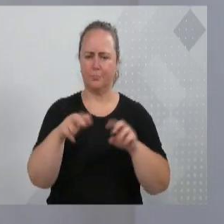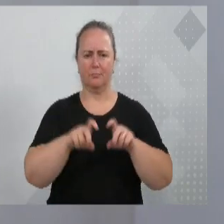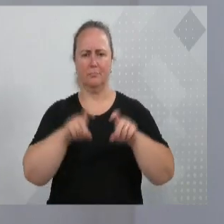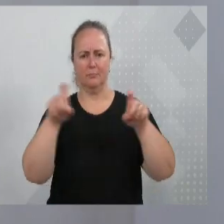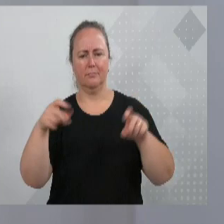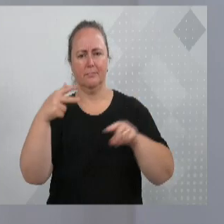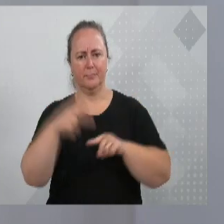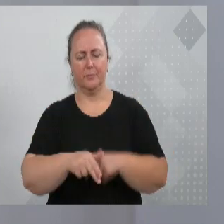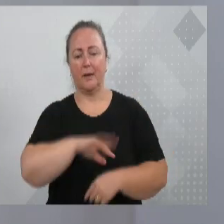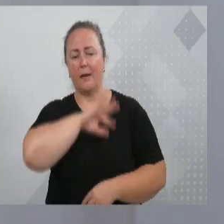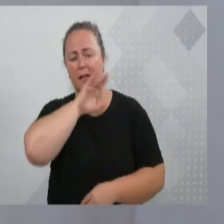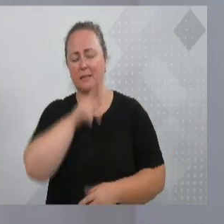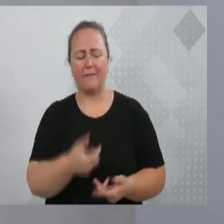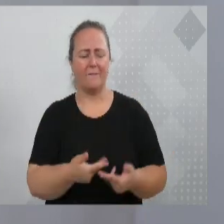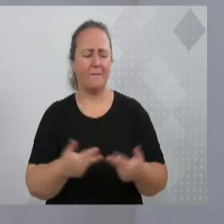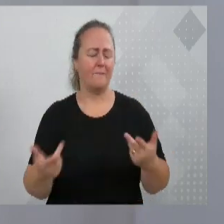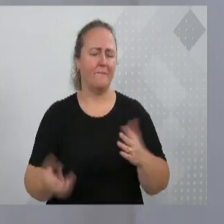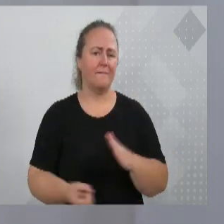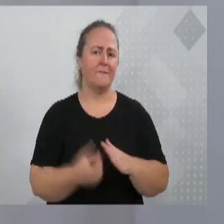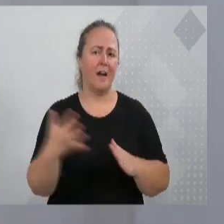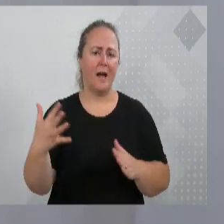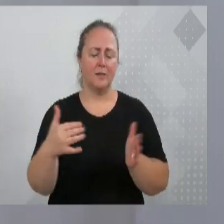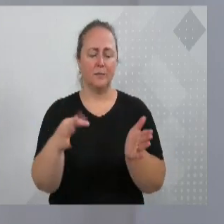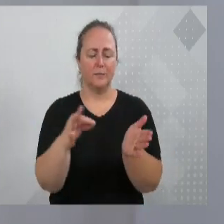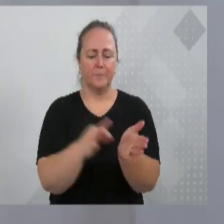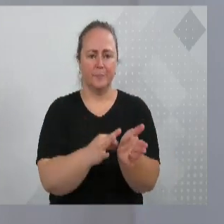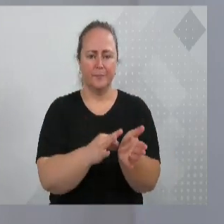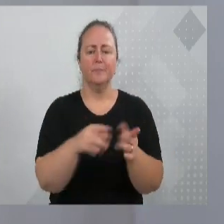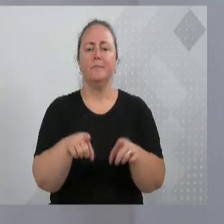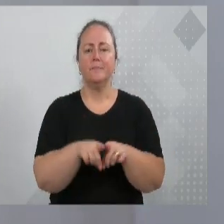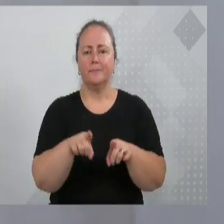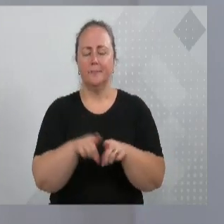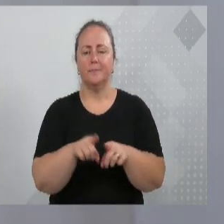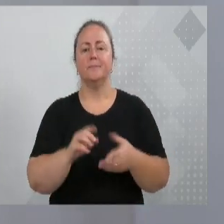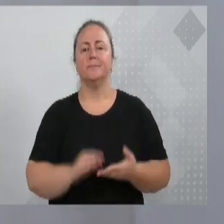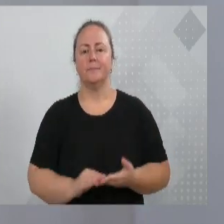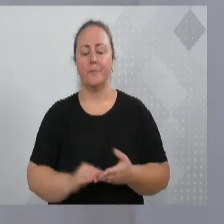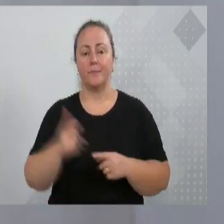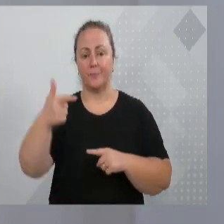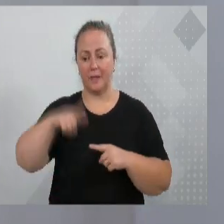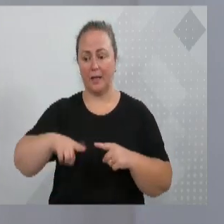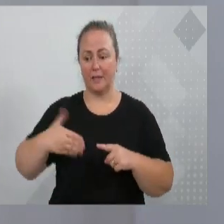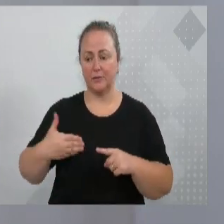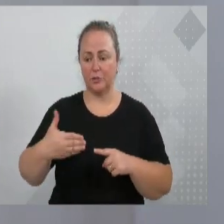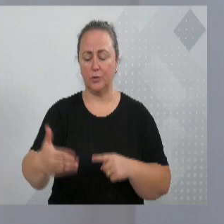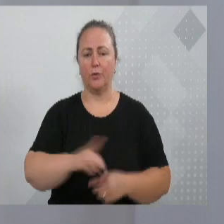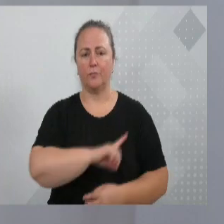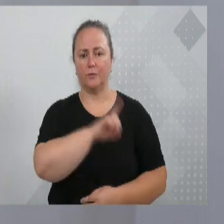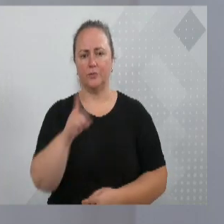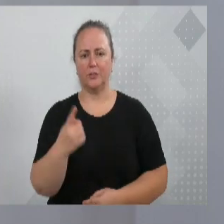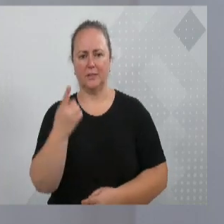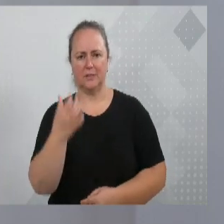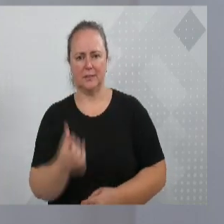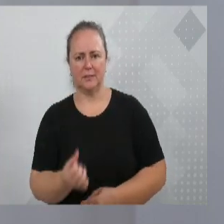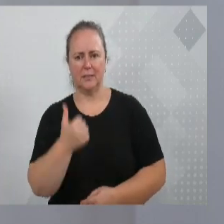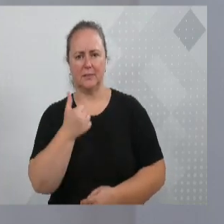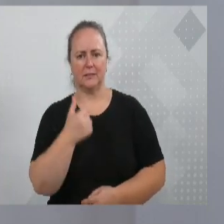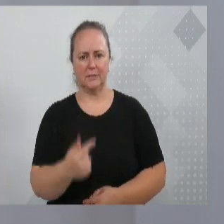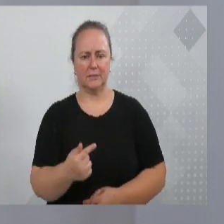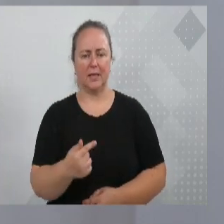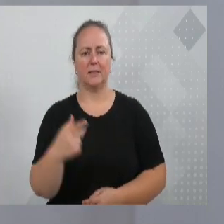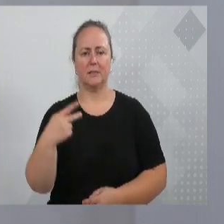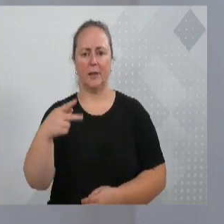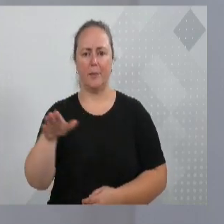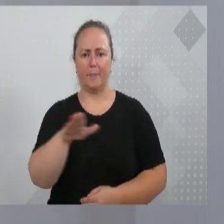grande quantidade os animais castrados microchipados Lembrando que a próxima edição Será nos dias 16 17 e 18 no